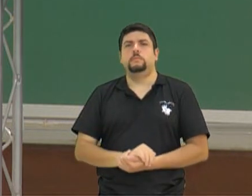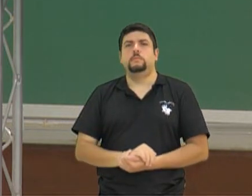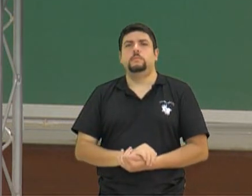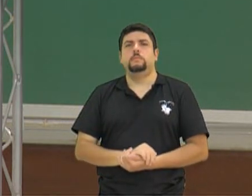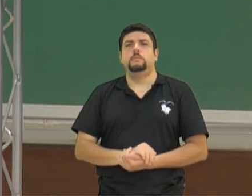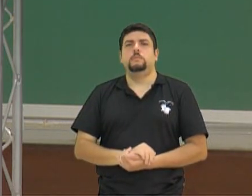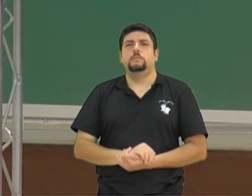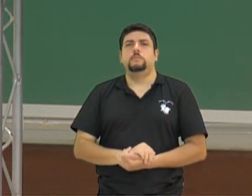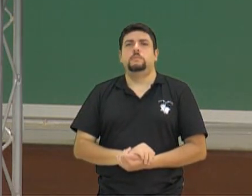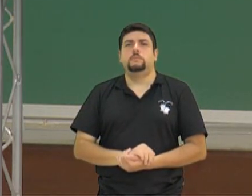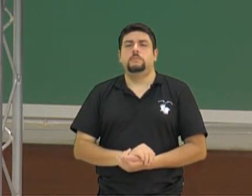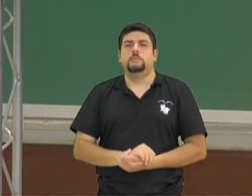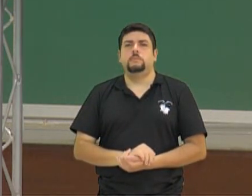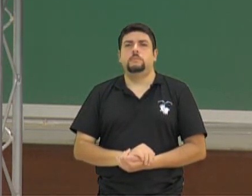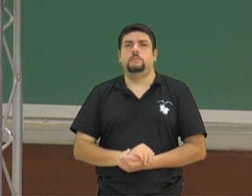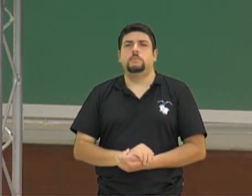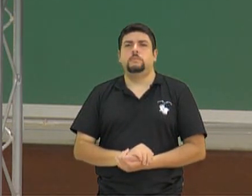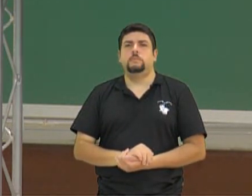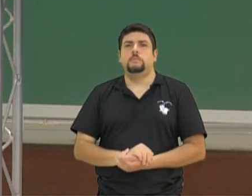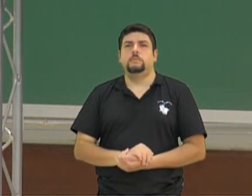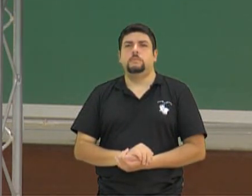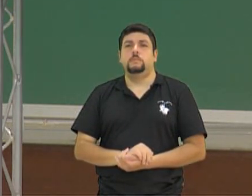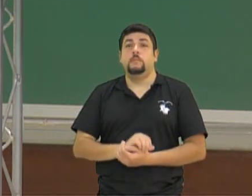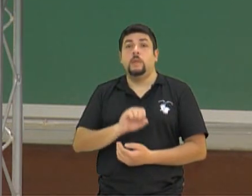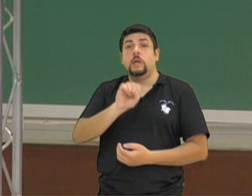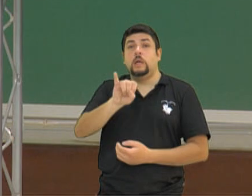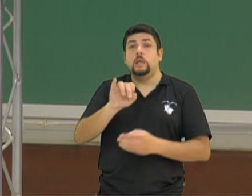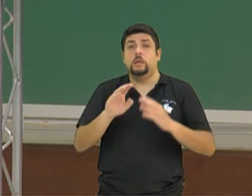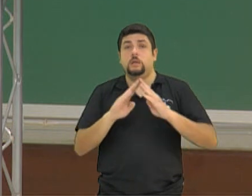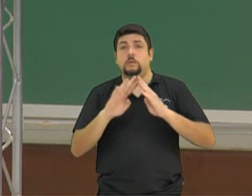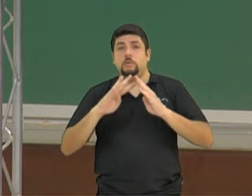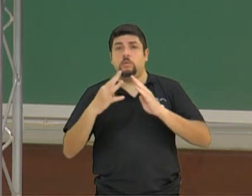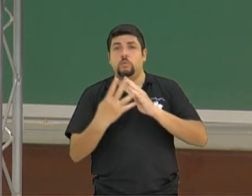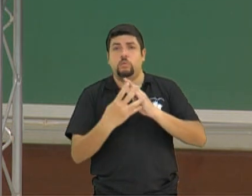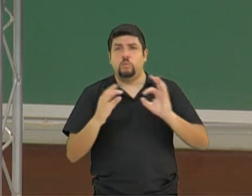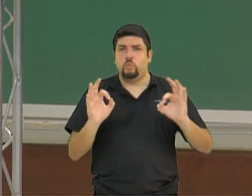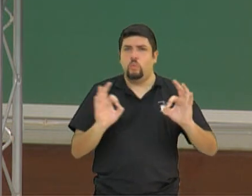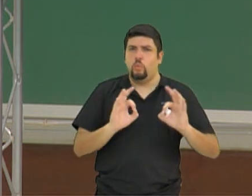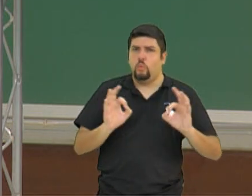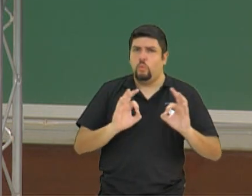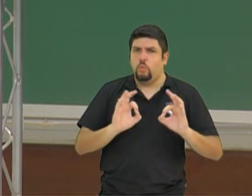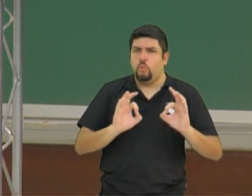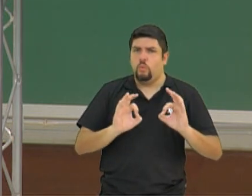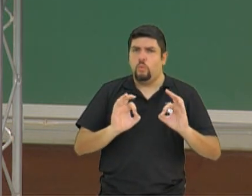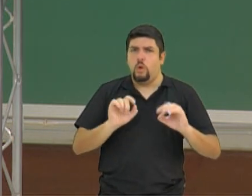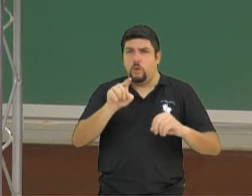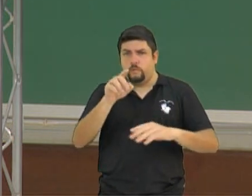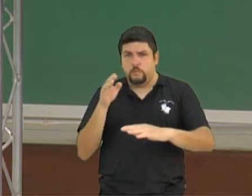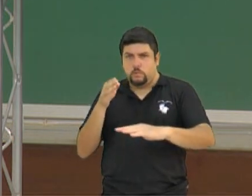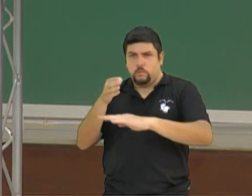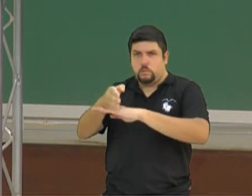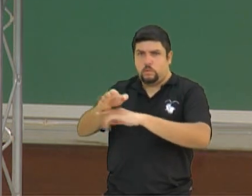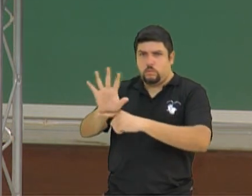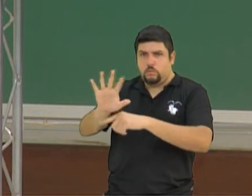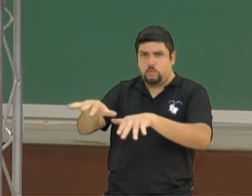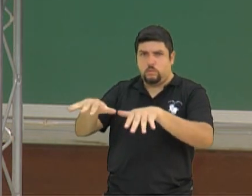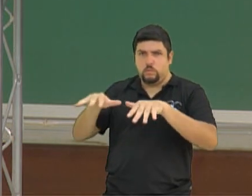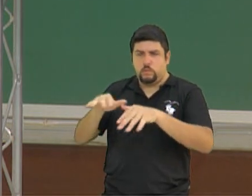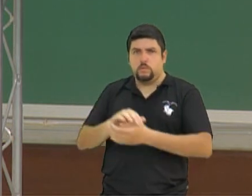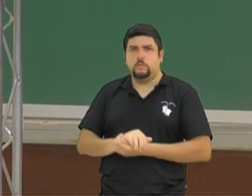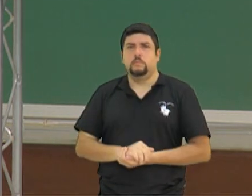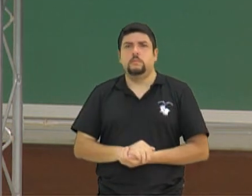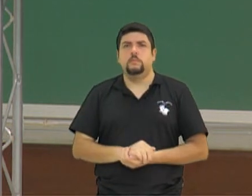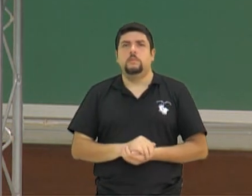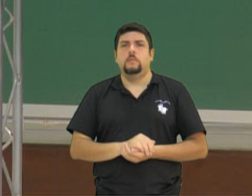go to the movies if you weren't in quarantine? Você poderia ir ao cinema se não estivesse na quarentena? Repare, ó, frase